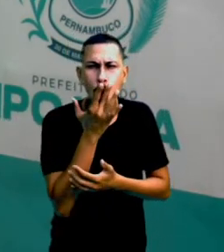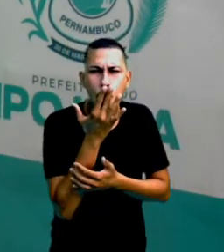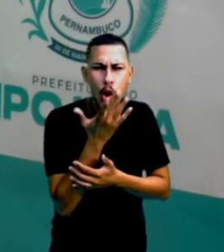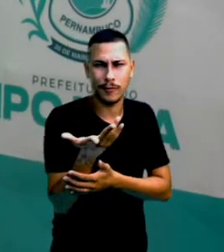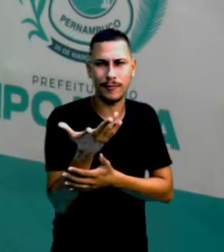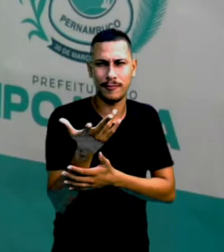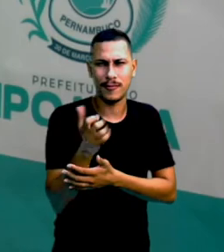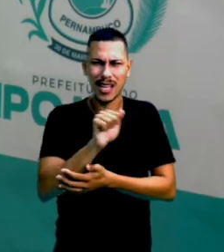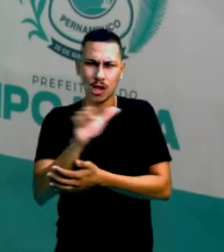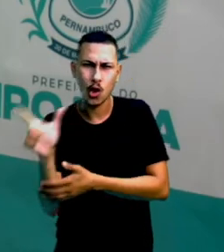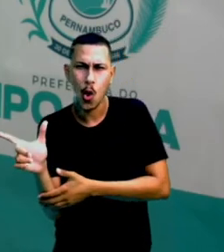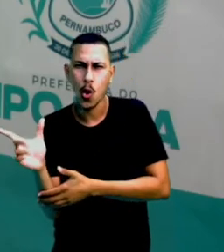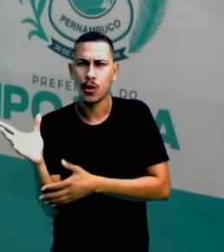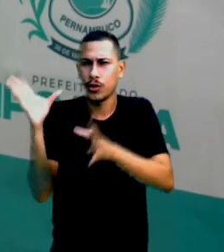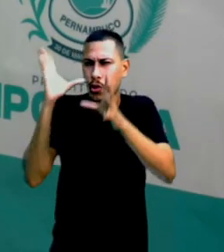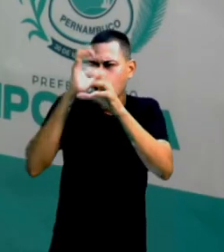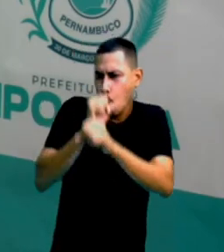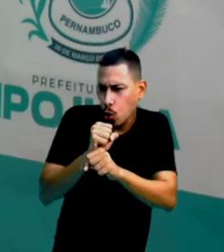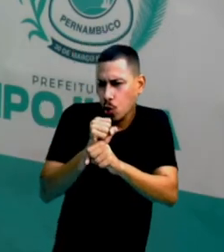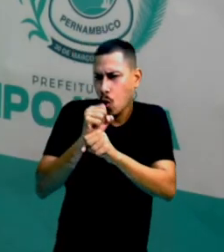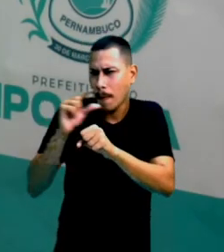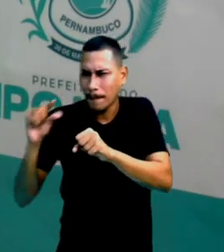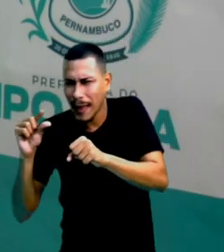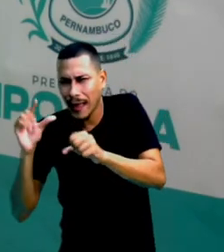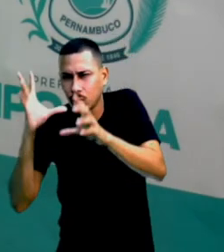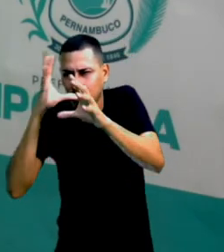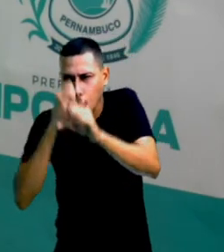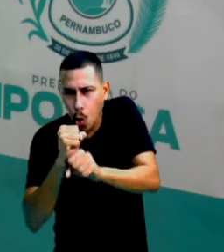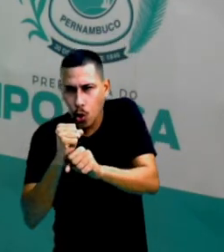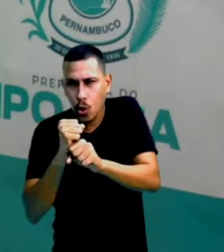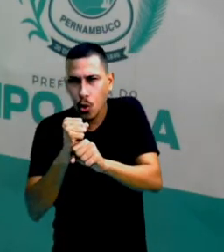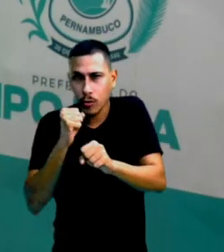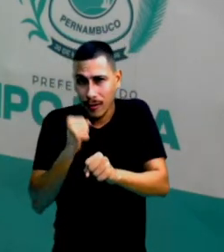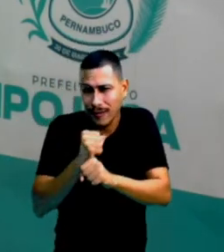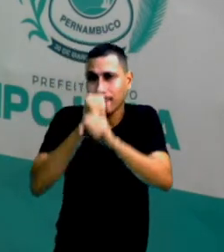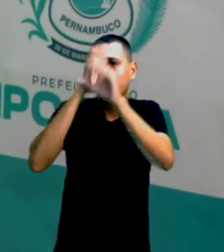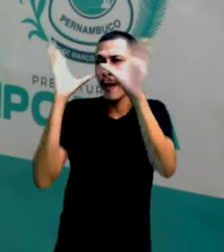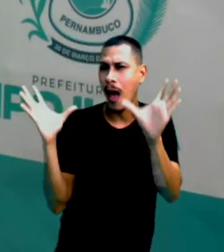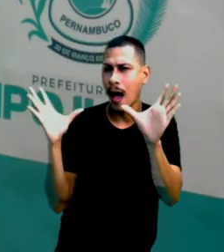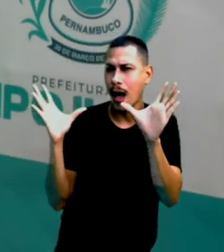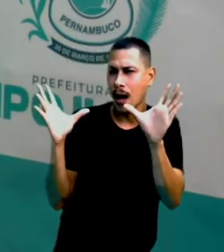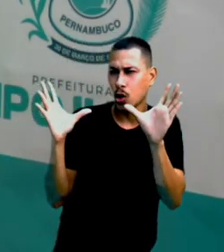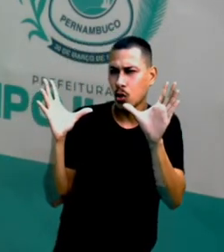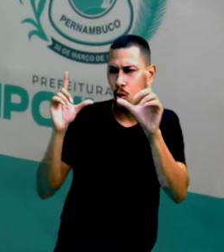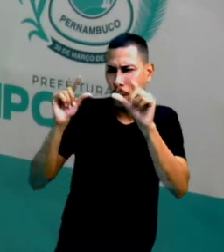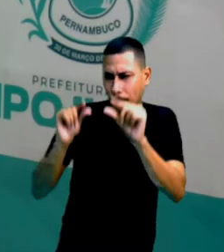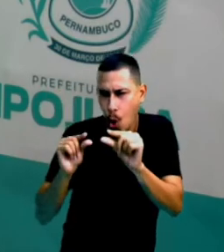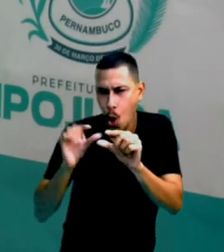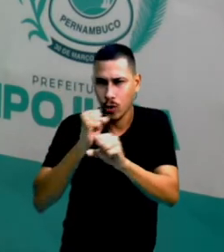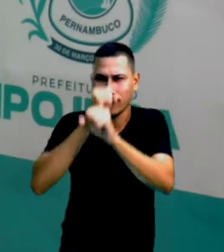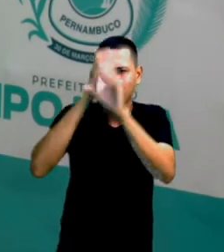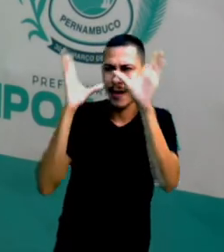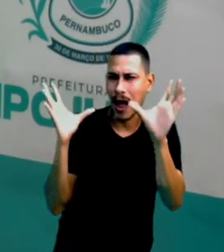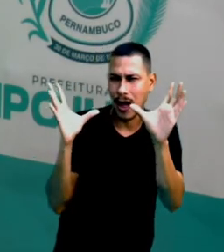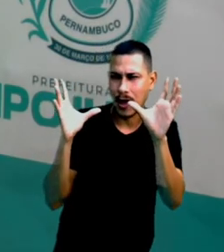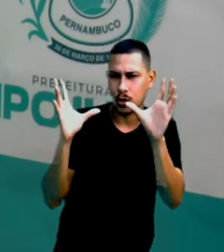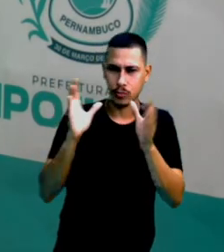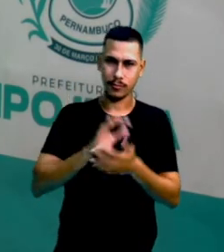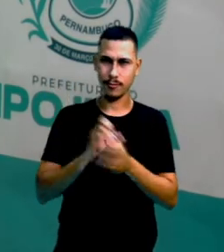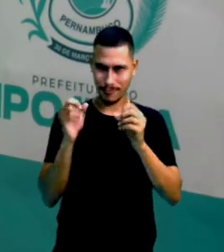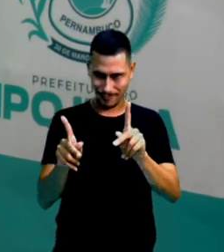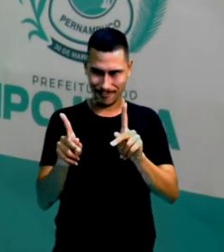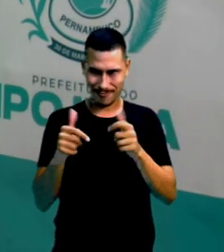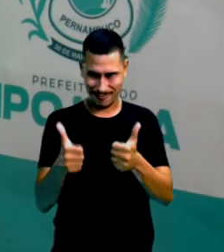azul escuro, um pouquinho menos escuro, um pouquinho menos, o próprio azul, mais claro,